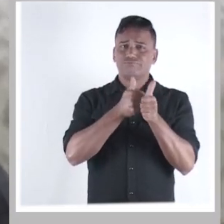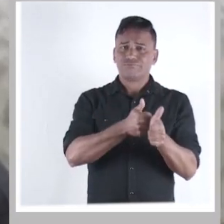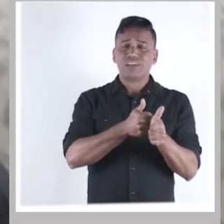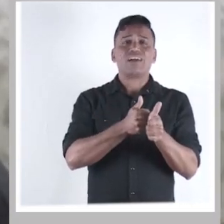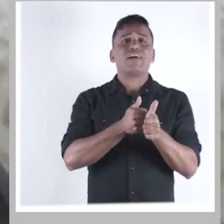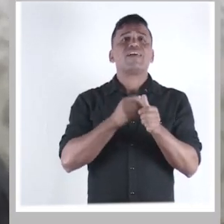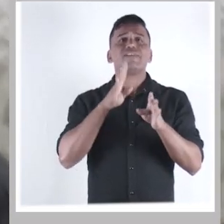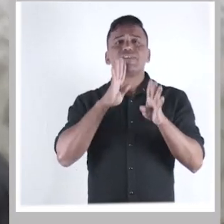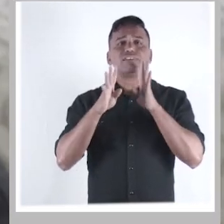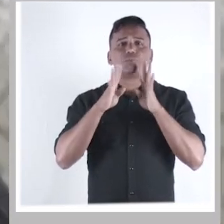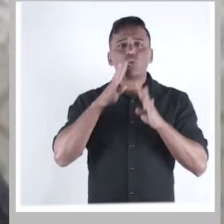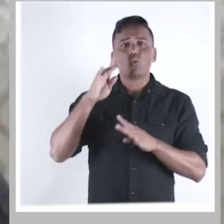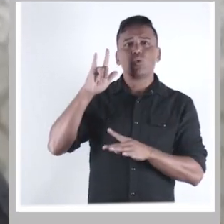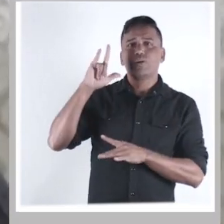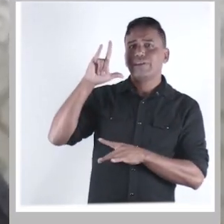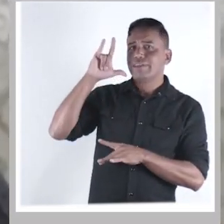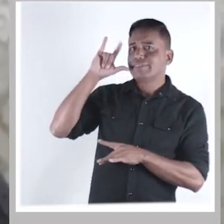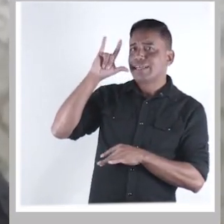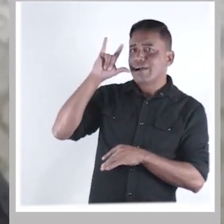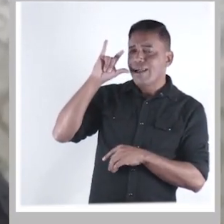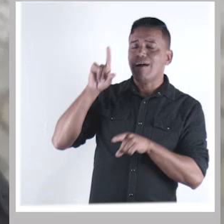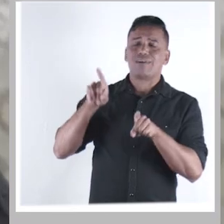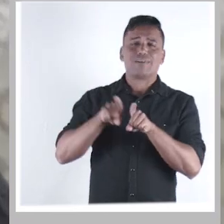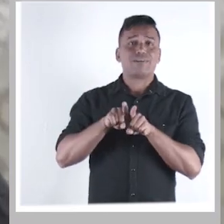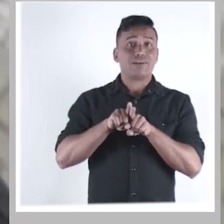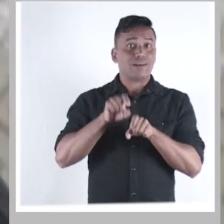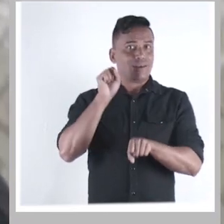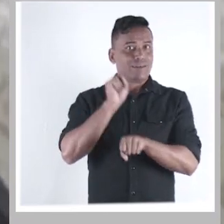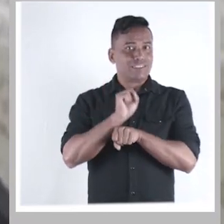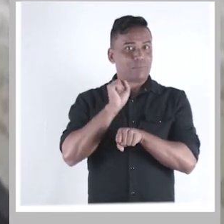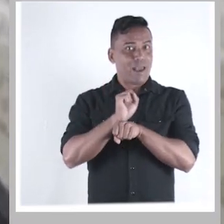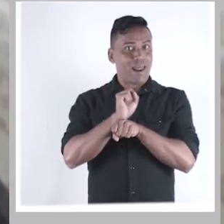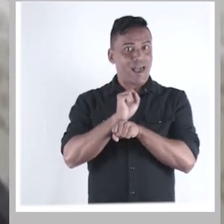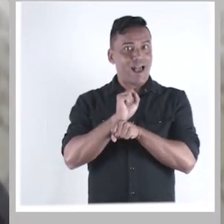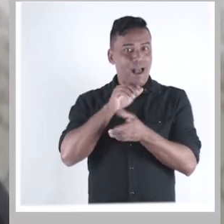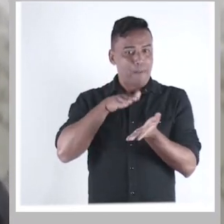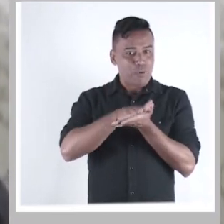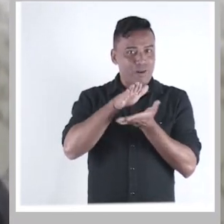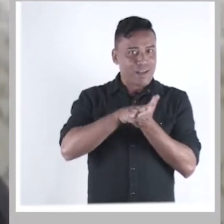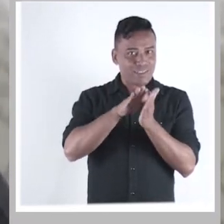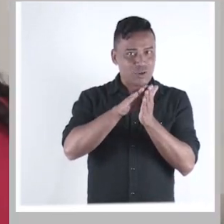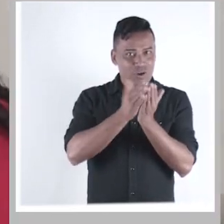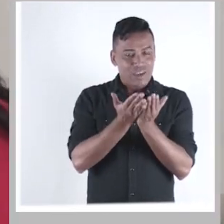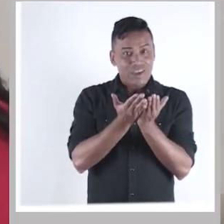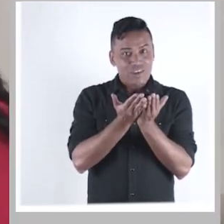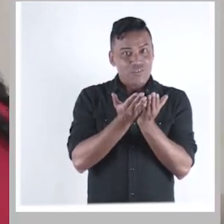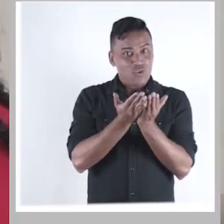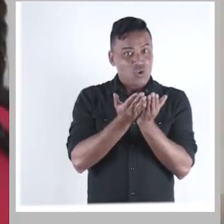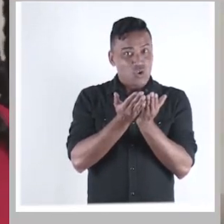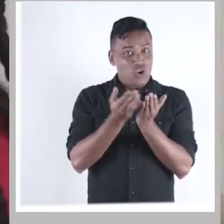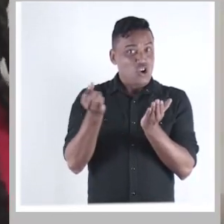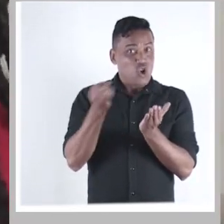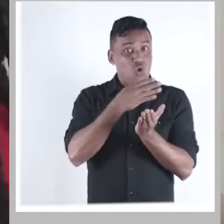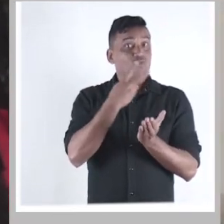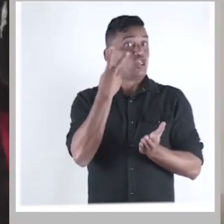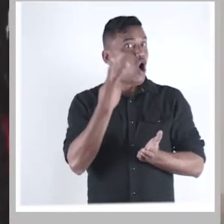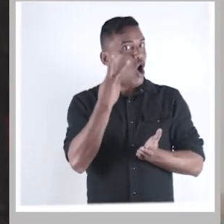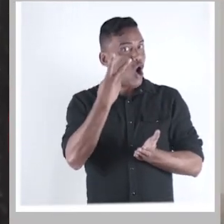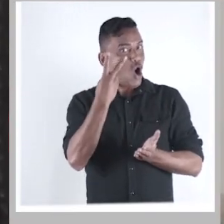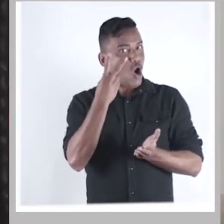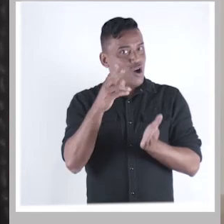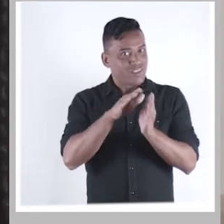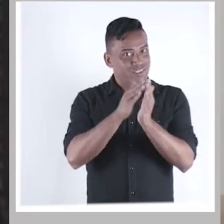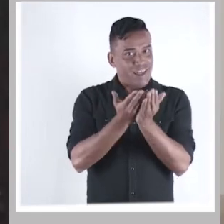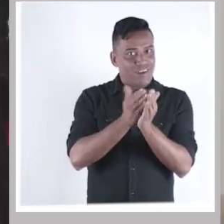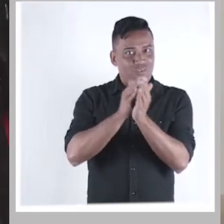você pode... Estou no Facebook, estou no Instagram. E vamos aguardar o seu próximo livro. Na verdade, 2 que